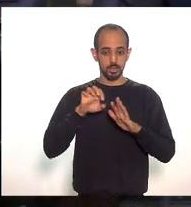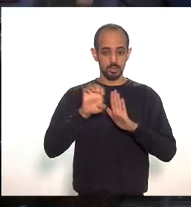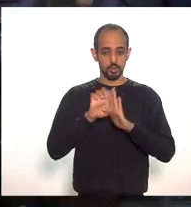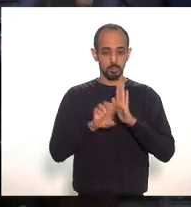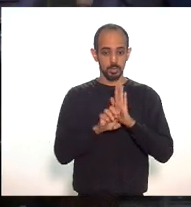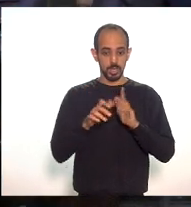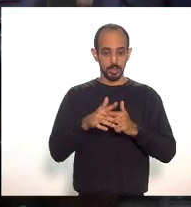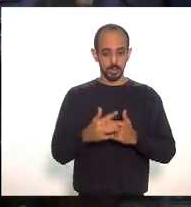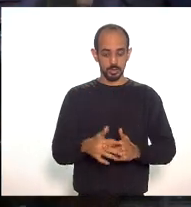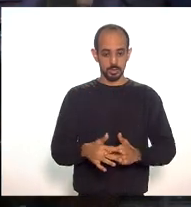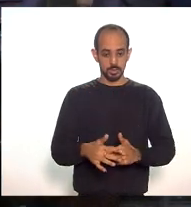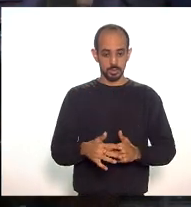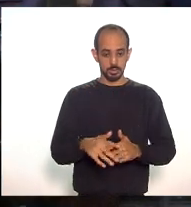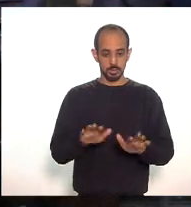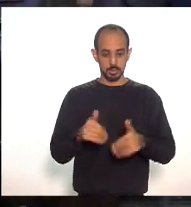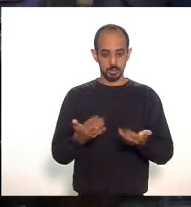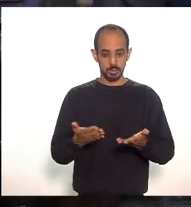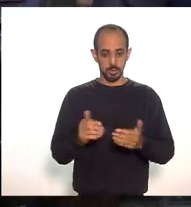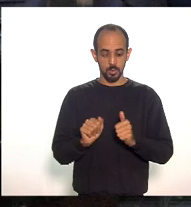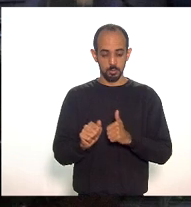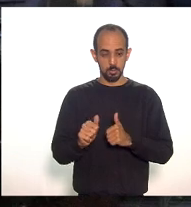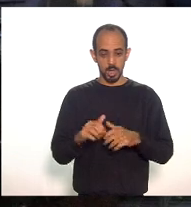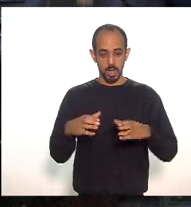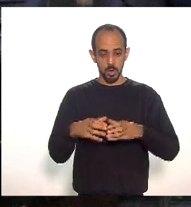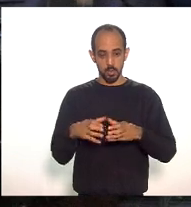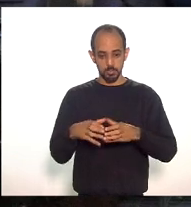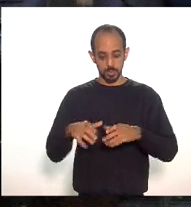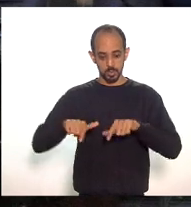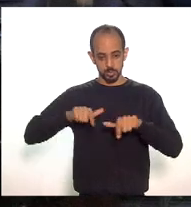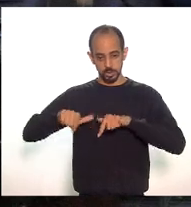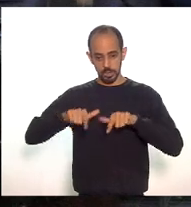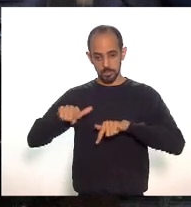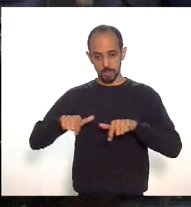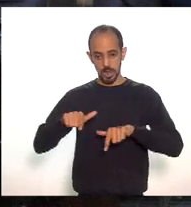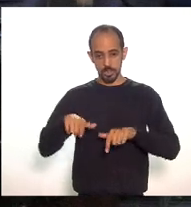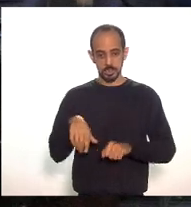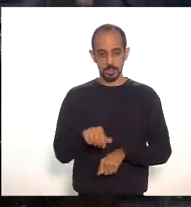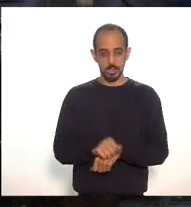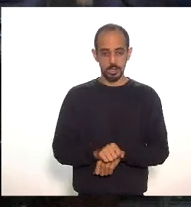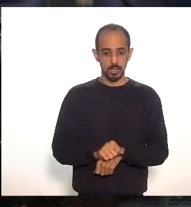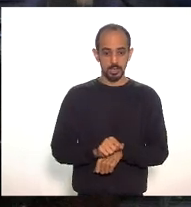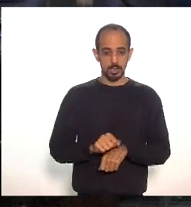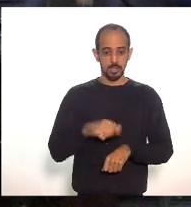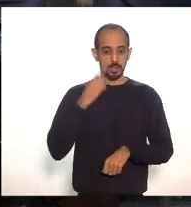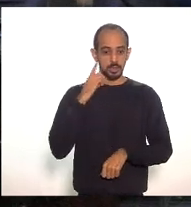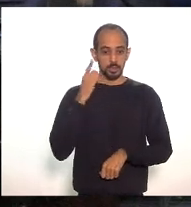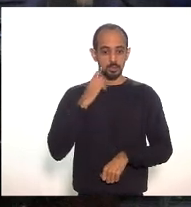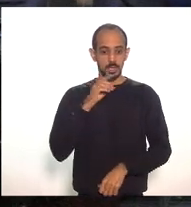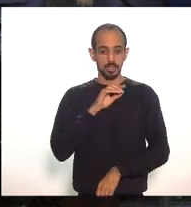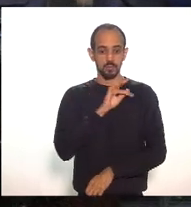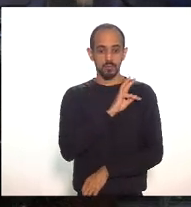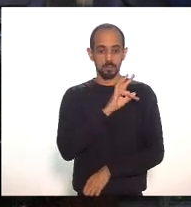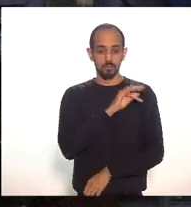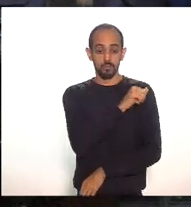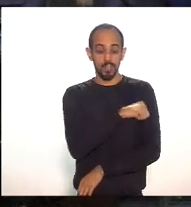trabalhos a ordem e pela comissão de trabalho deputada enfermeira Rejane